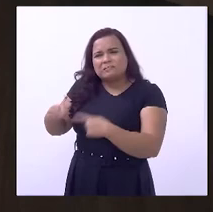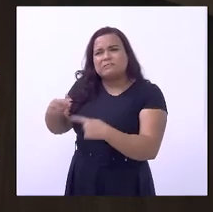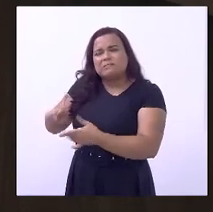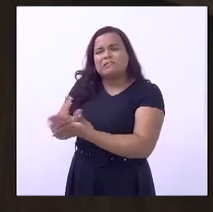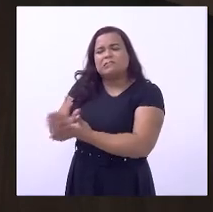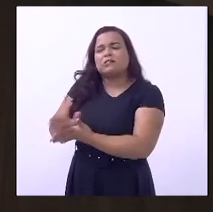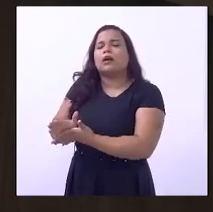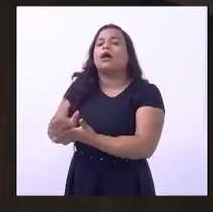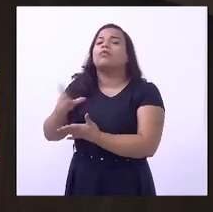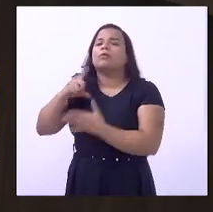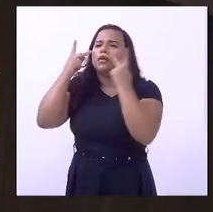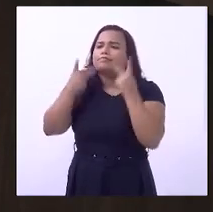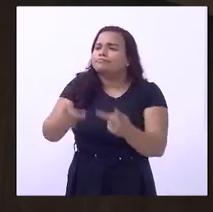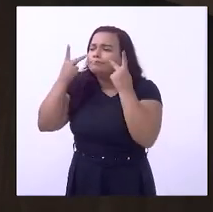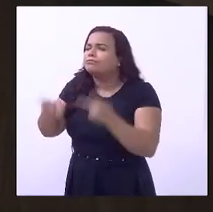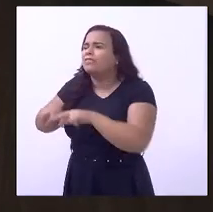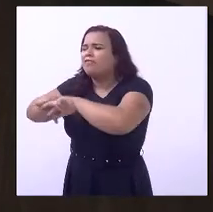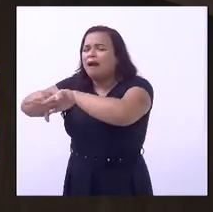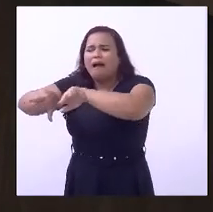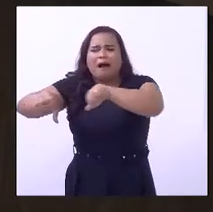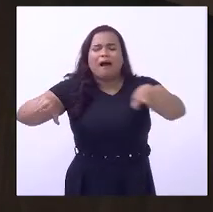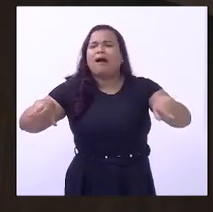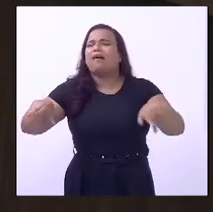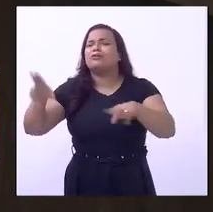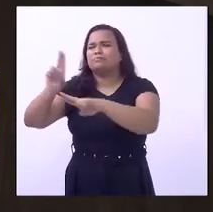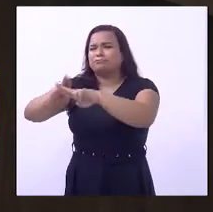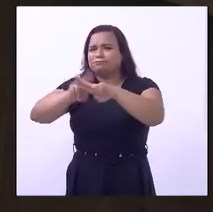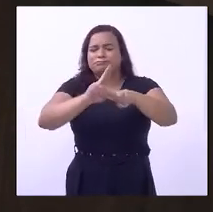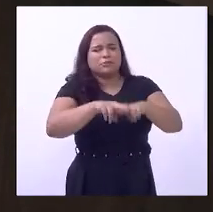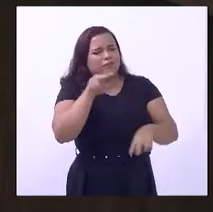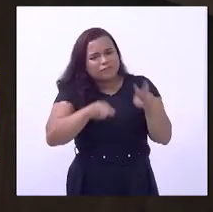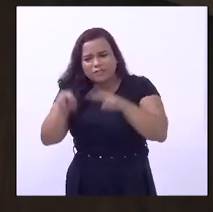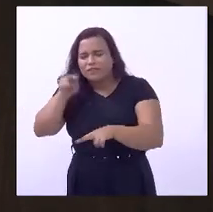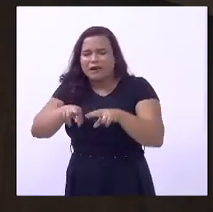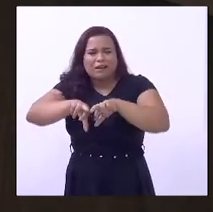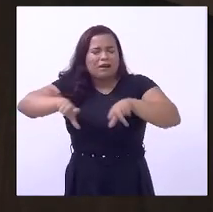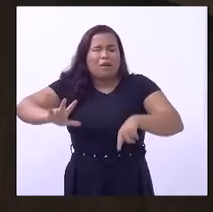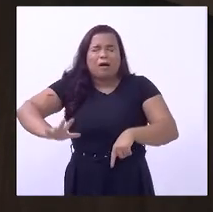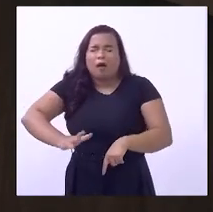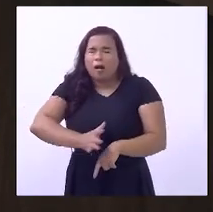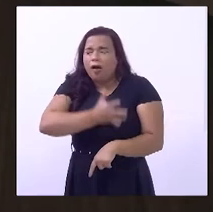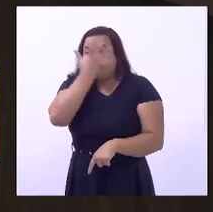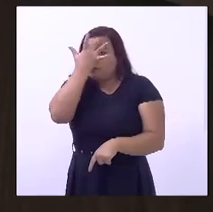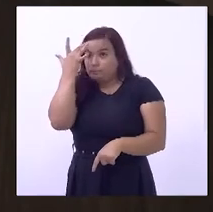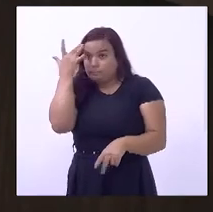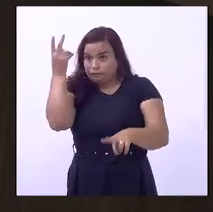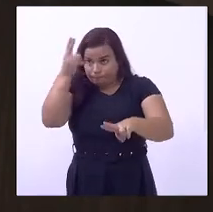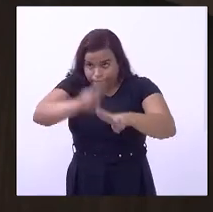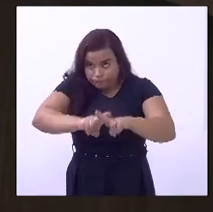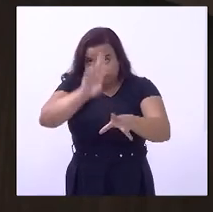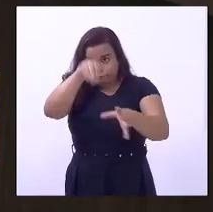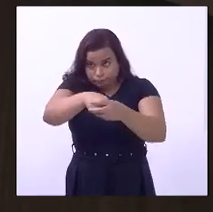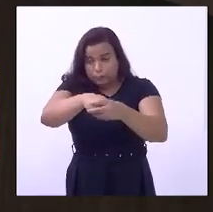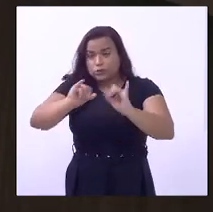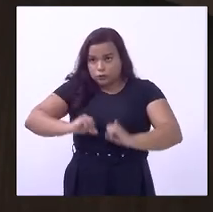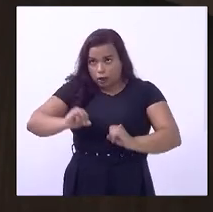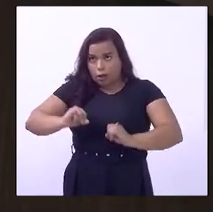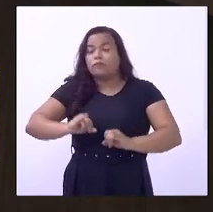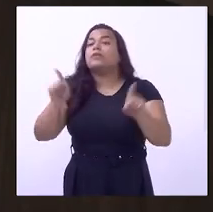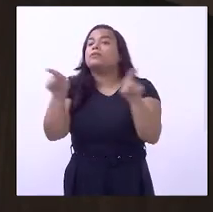e a situação é degradante, tanto para os presos, aqueles que estão privados de liberdade, mas também